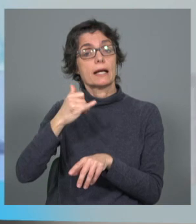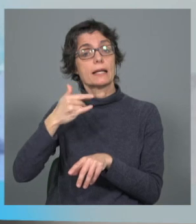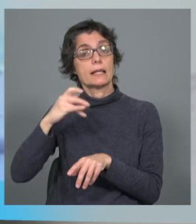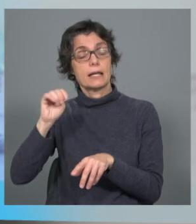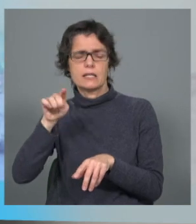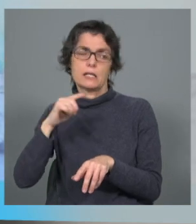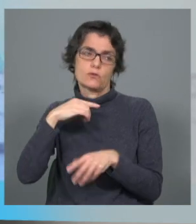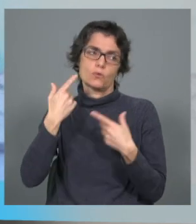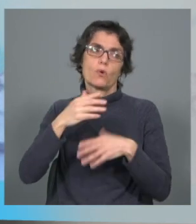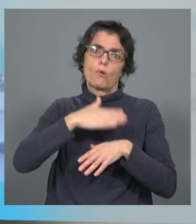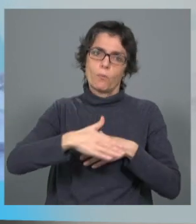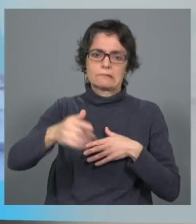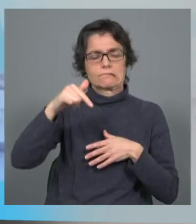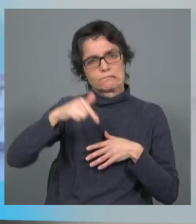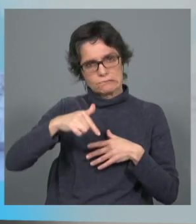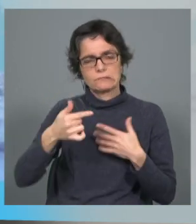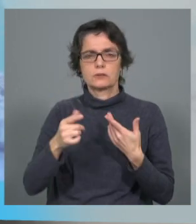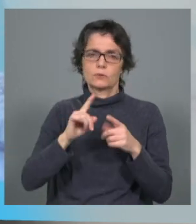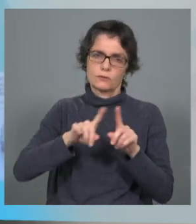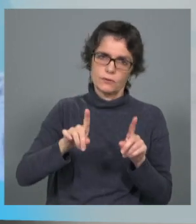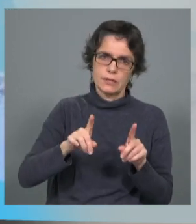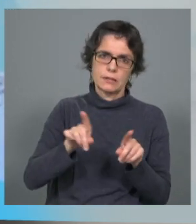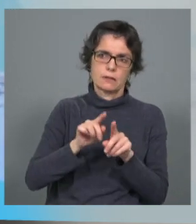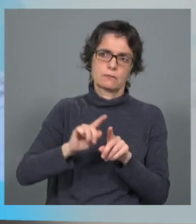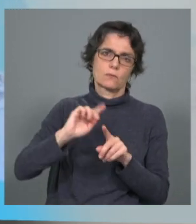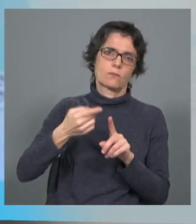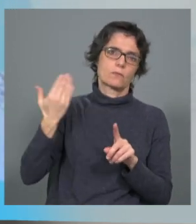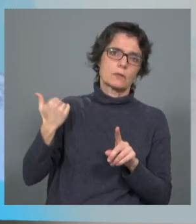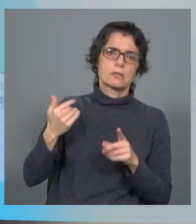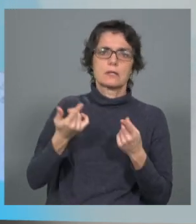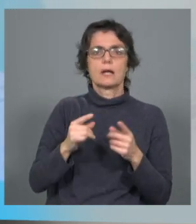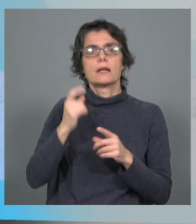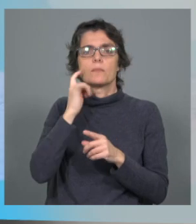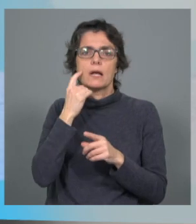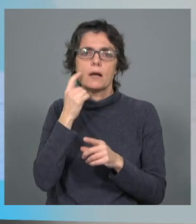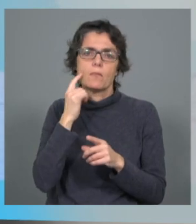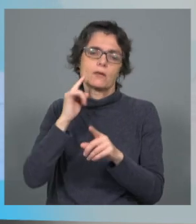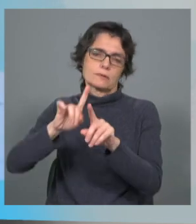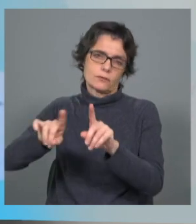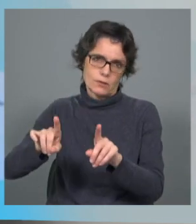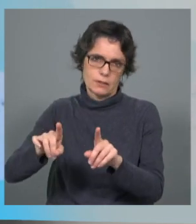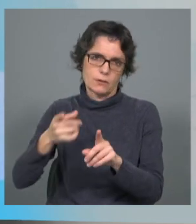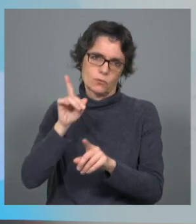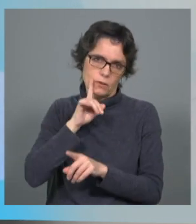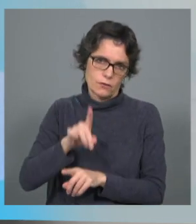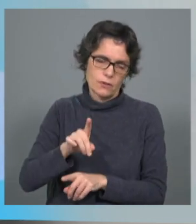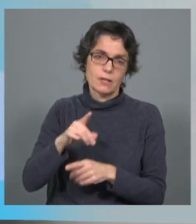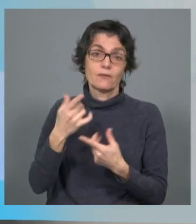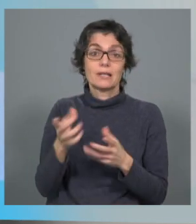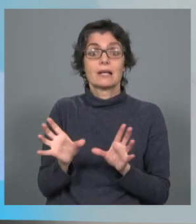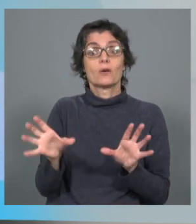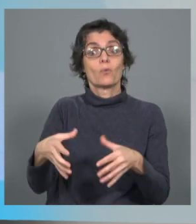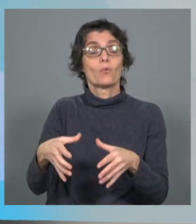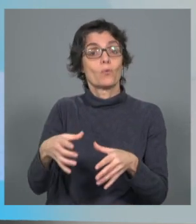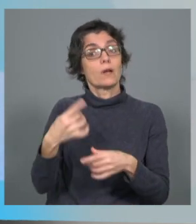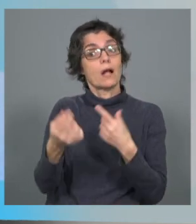levará a viver uma Páscoa diferente, não é? Talvez aqui também um desafio para as comunidades que rapidamente se começam a organizar e estão a